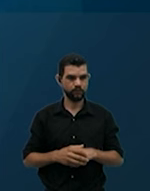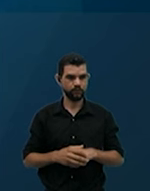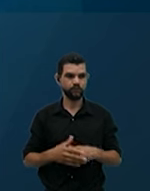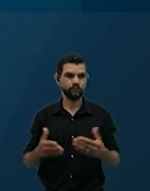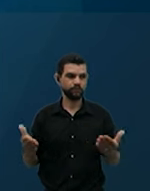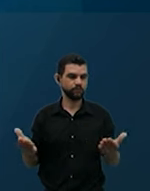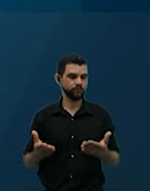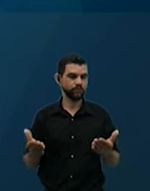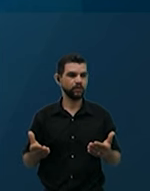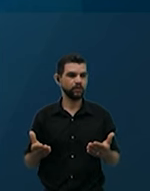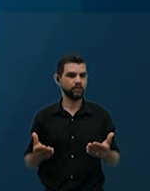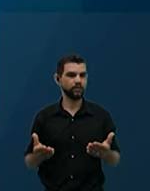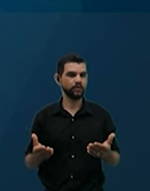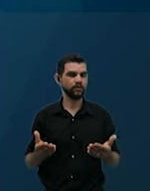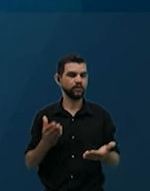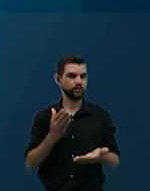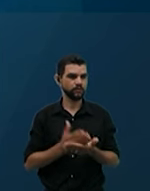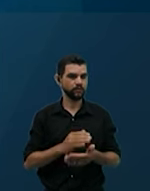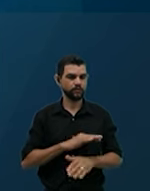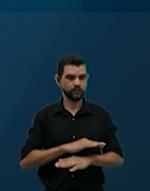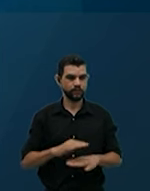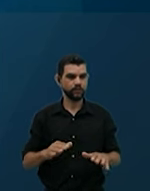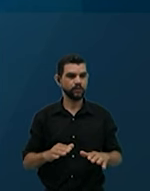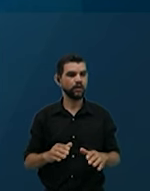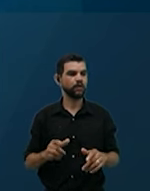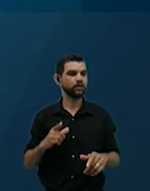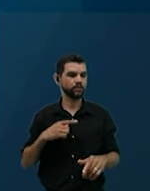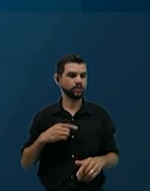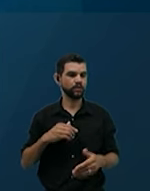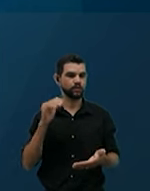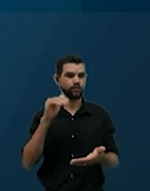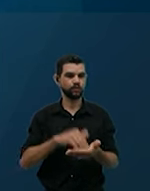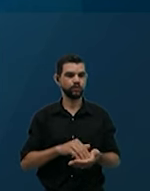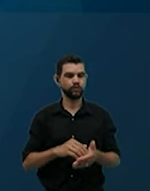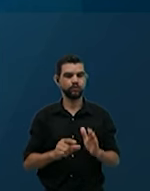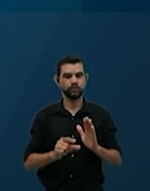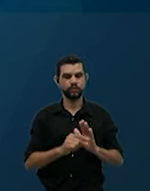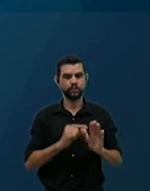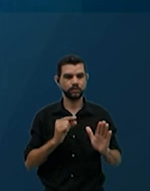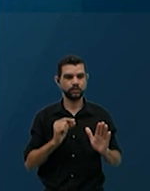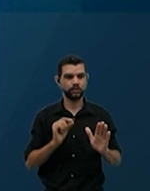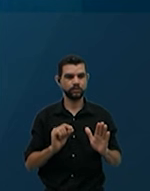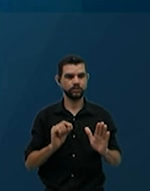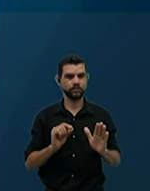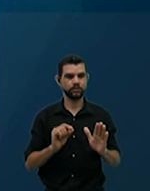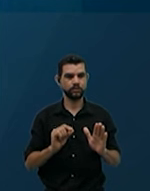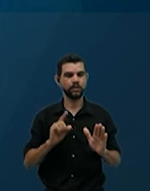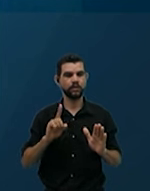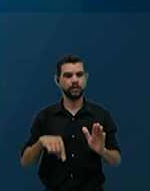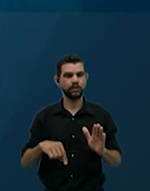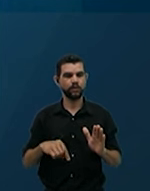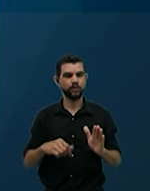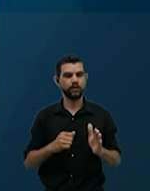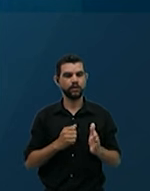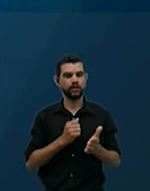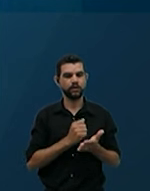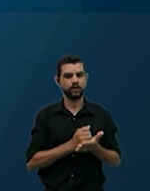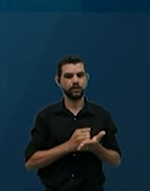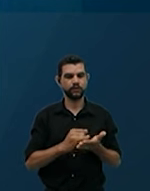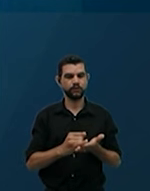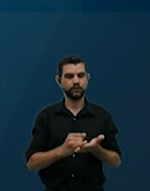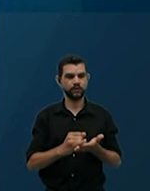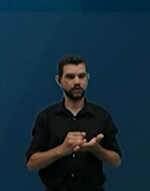recursos repetitivos. Temos mais um único item na pauta. Trata-se do agravo interno no recurso especial